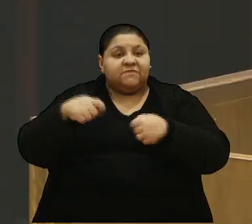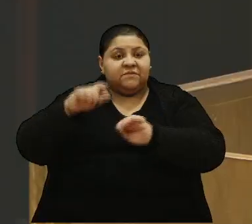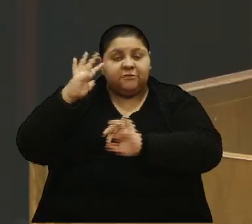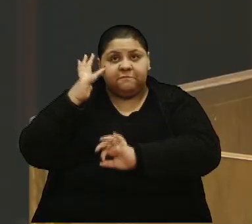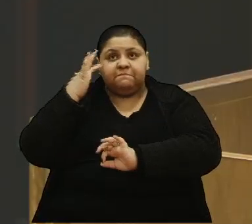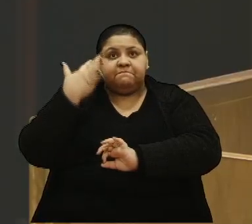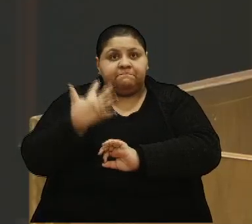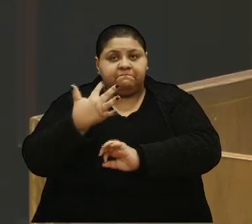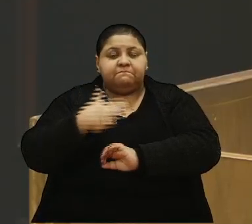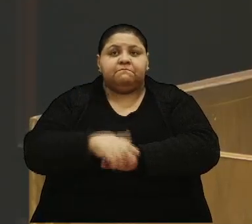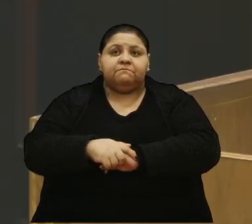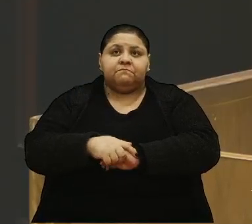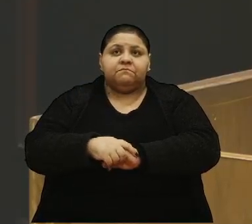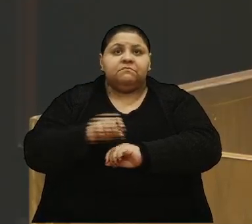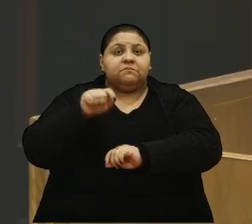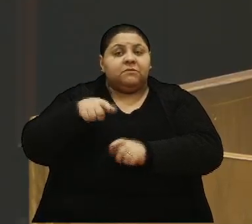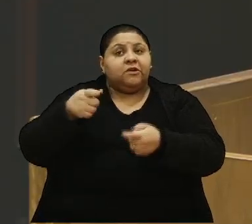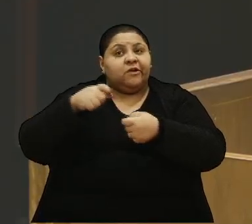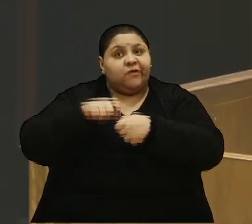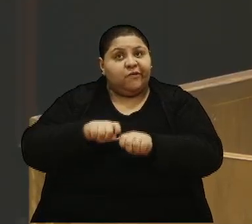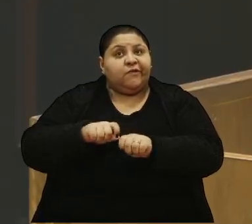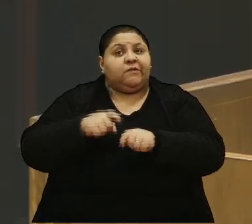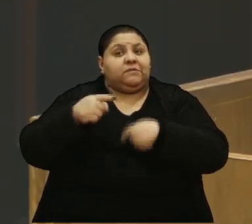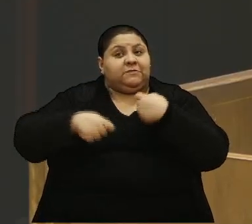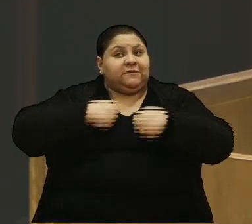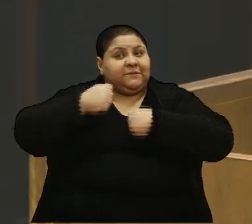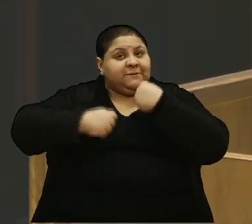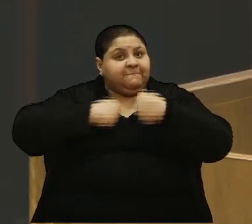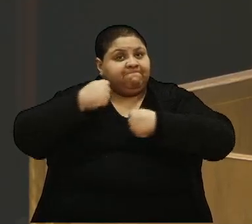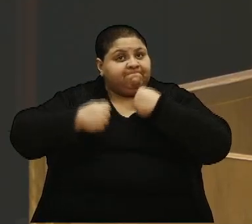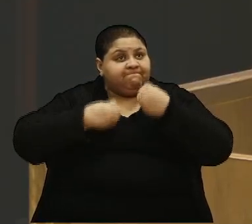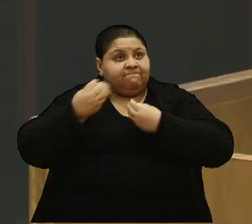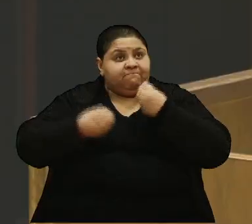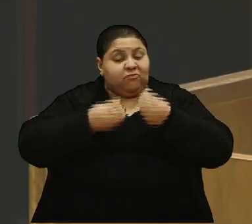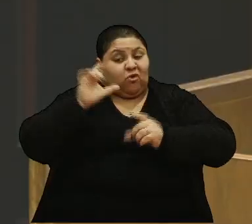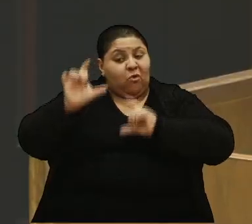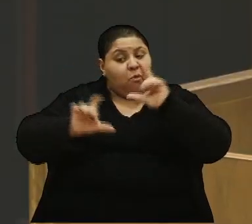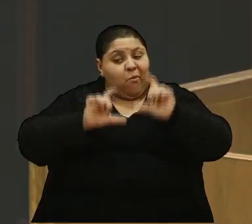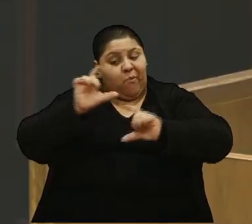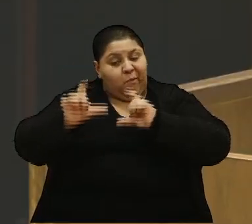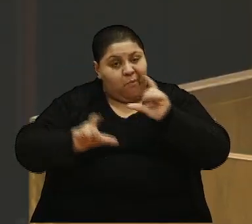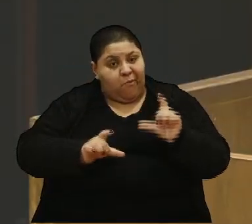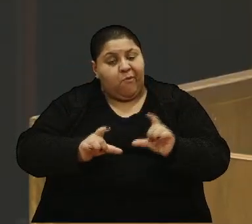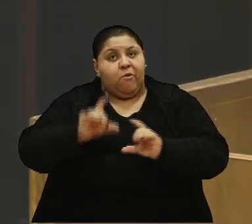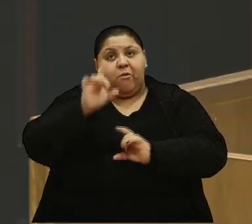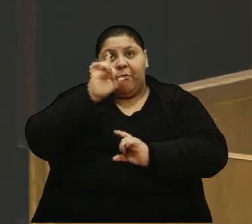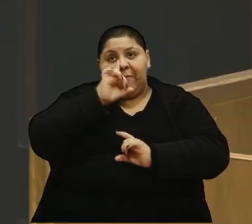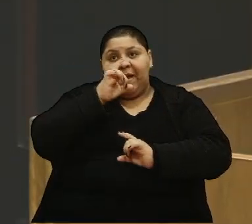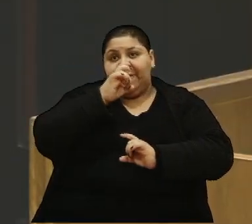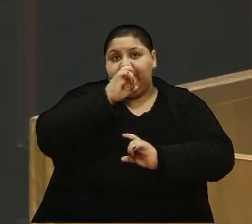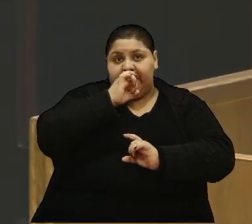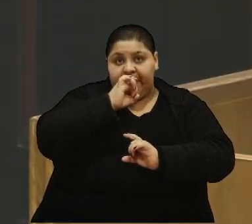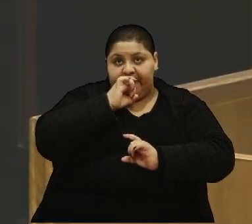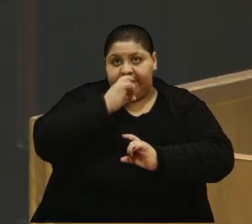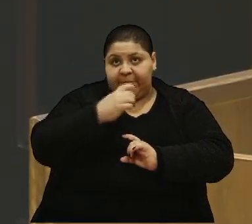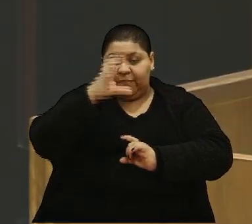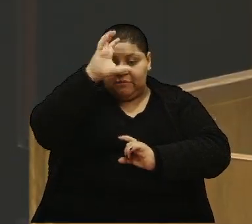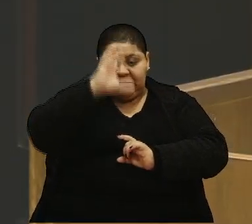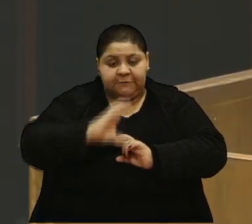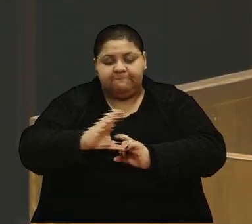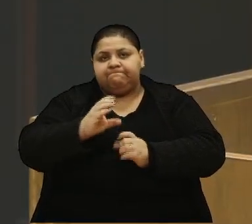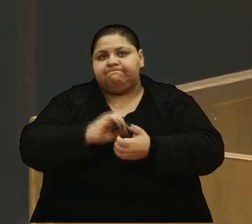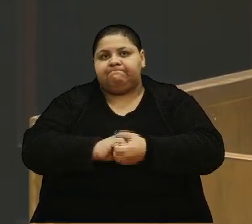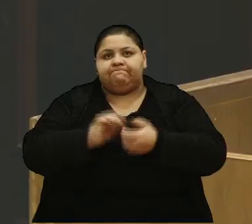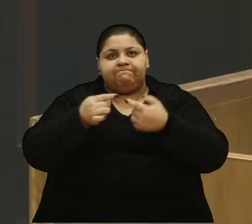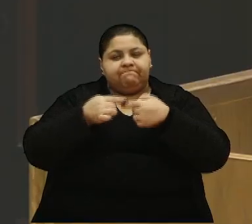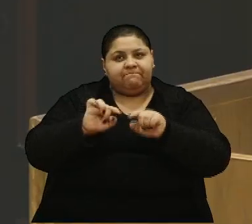acontecer, né? Isso precisa nos revoltar enquanto seres humanos, enquanto pais, mães, cidadãos,